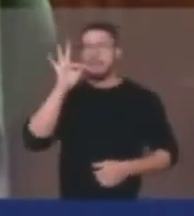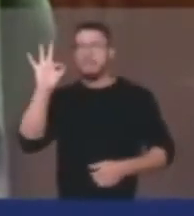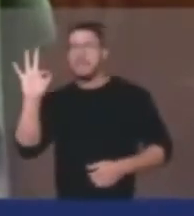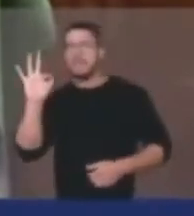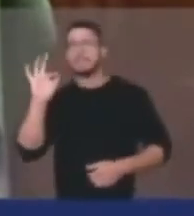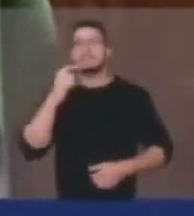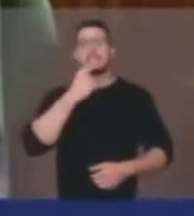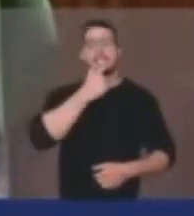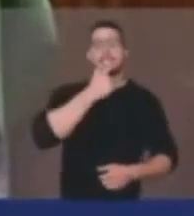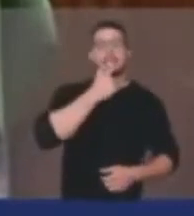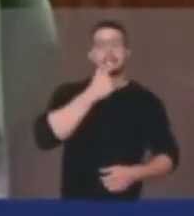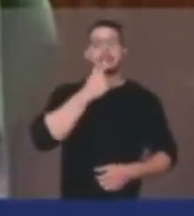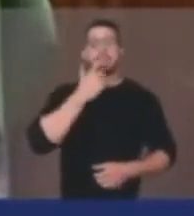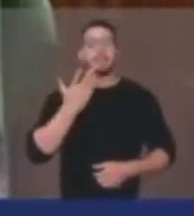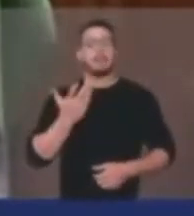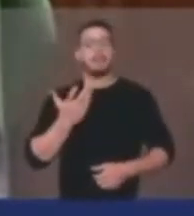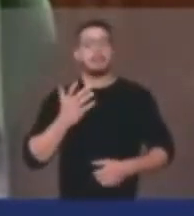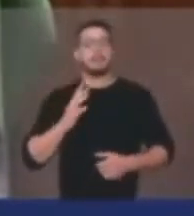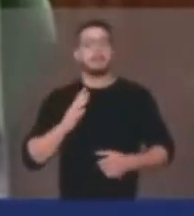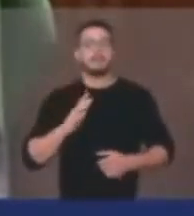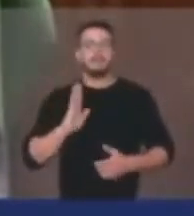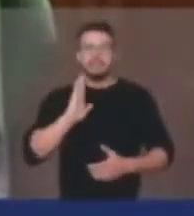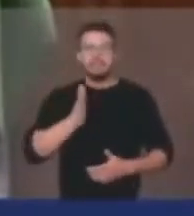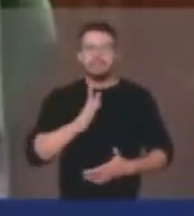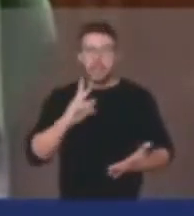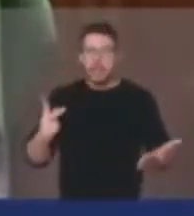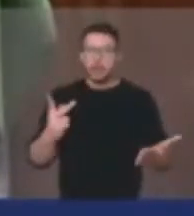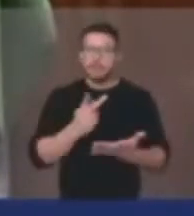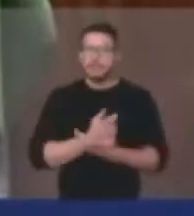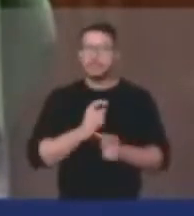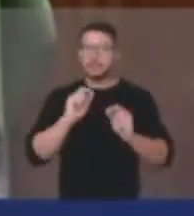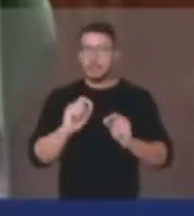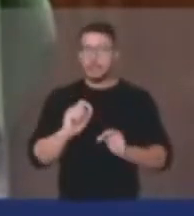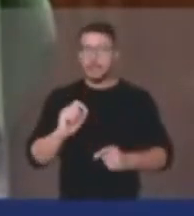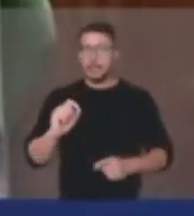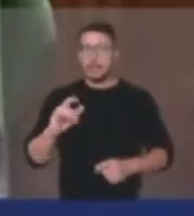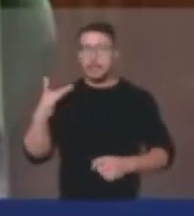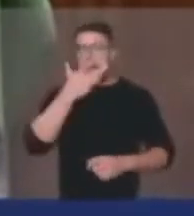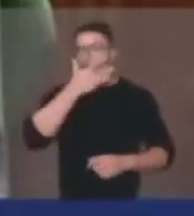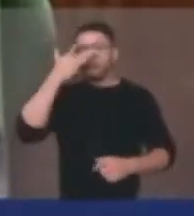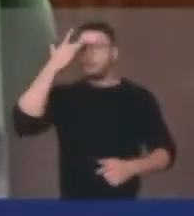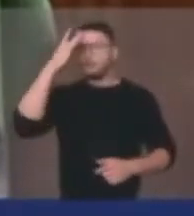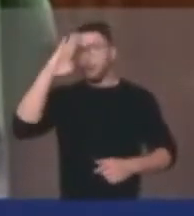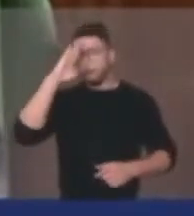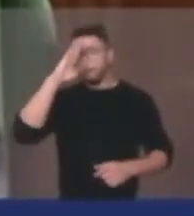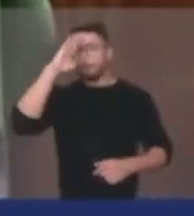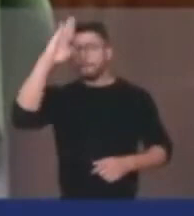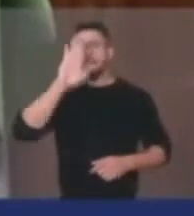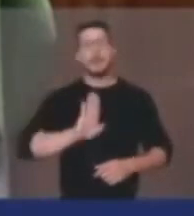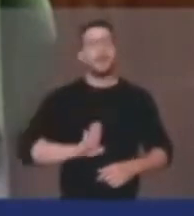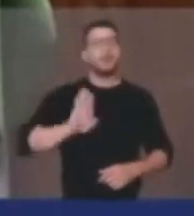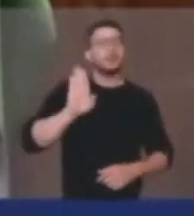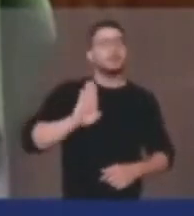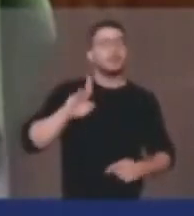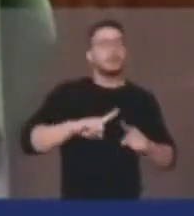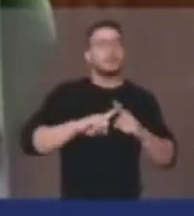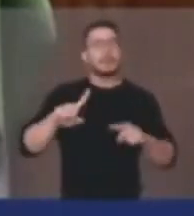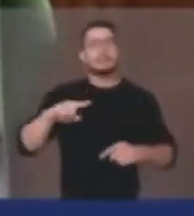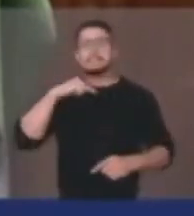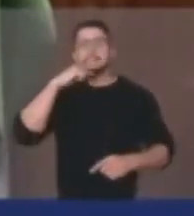lugar do mundo que existe um candidato que lidera todas as pesquisas, mas que ninguém na mídia fala com